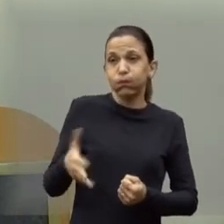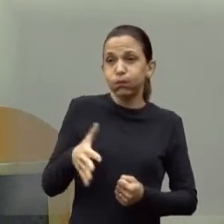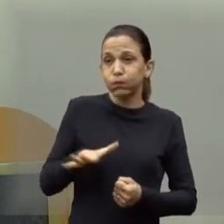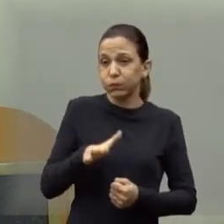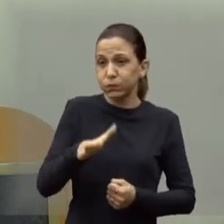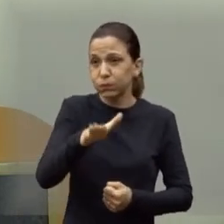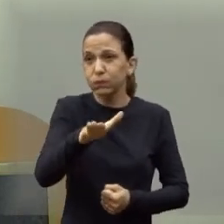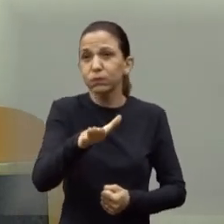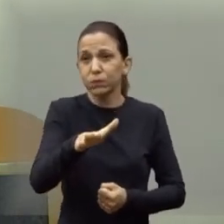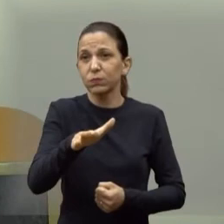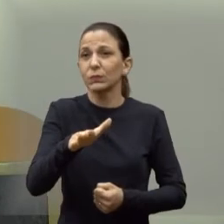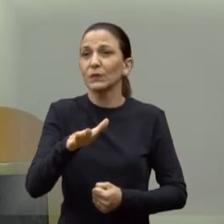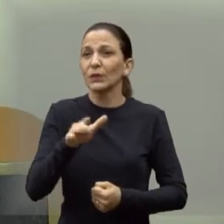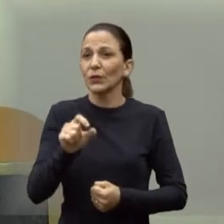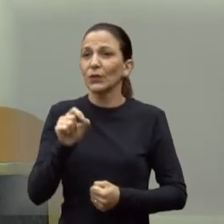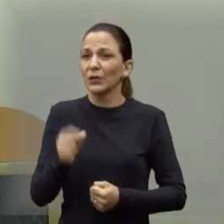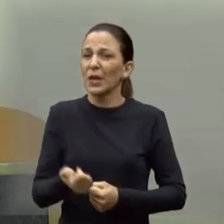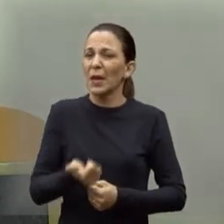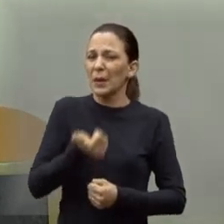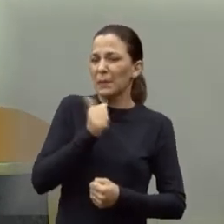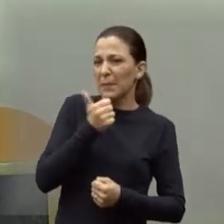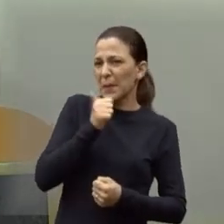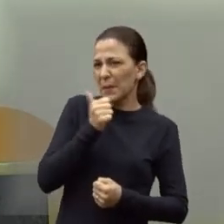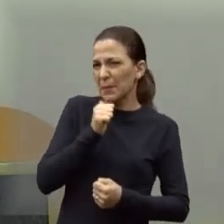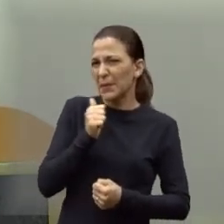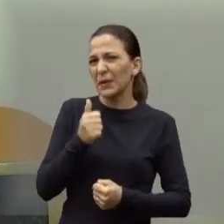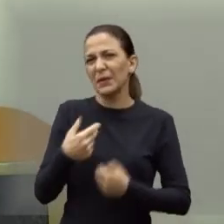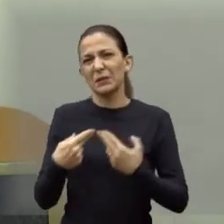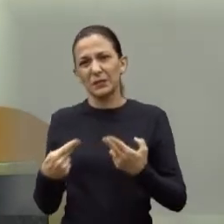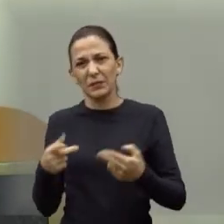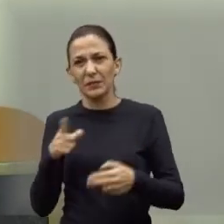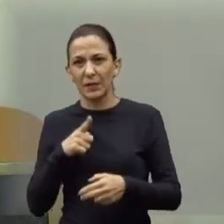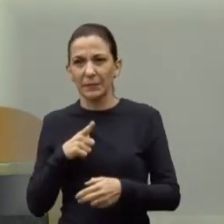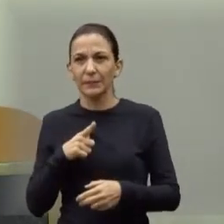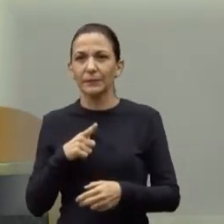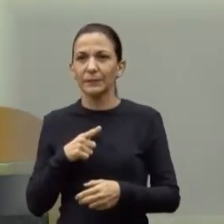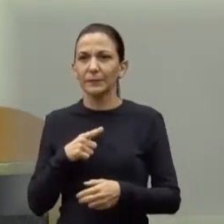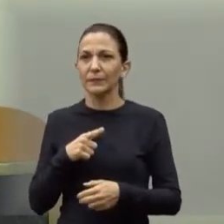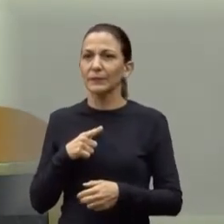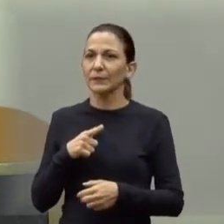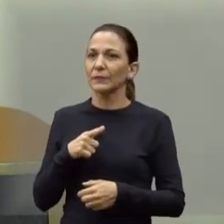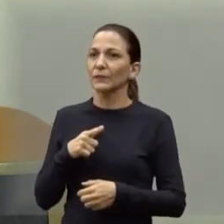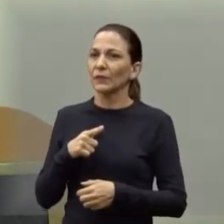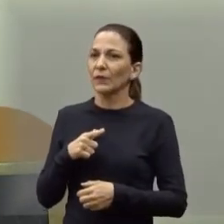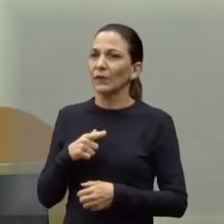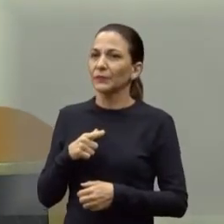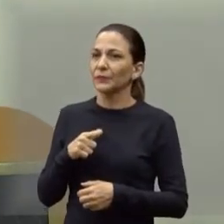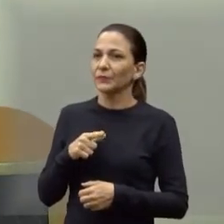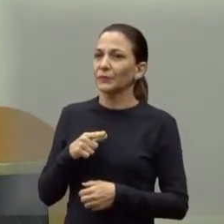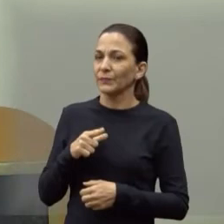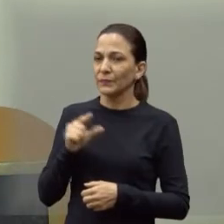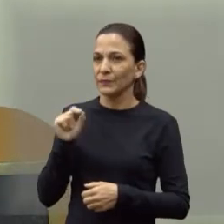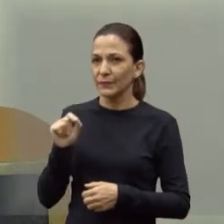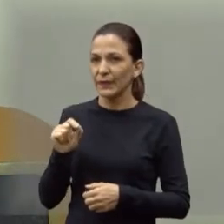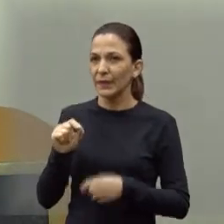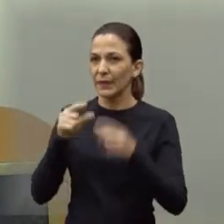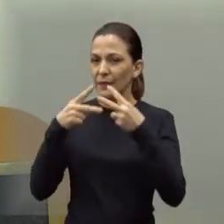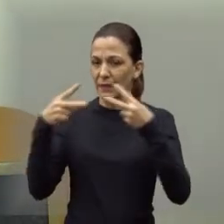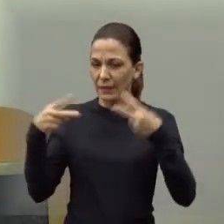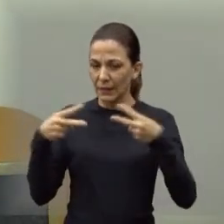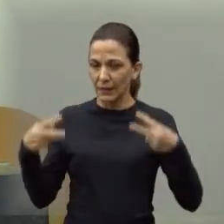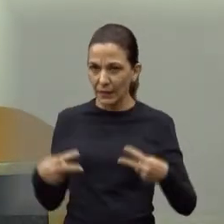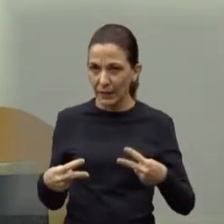e alguns casos de injeção de bebidas alcoólicas. Não tenho tempo, mas aqui já tem, a gente tem os vários links